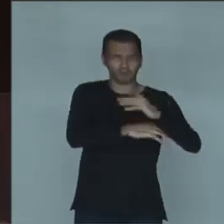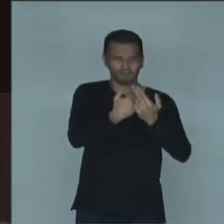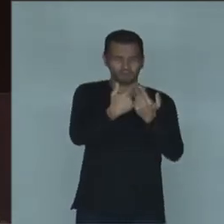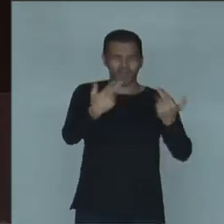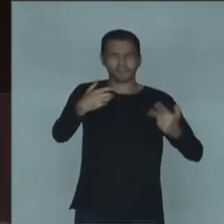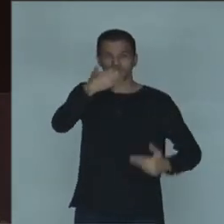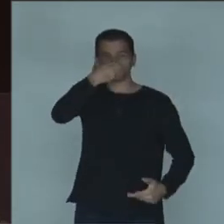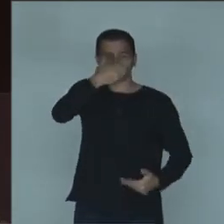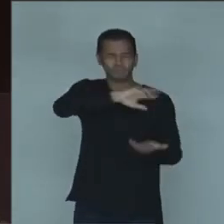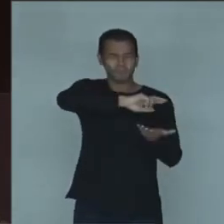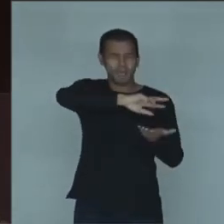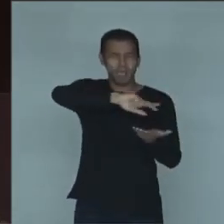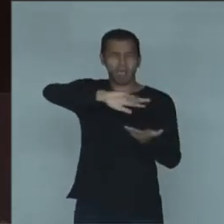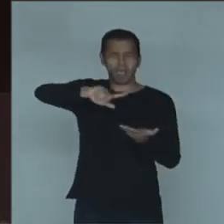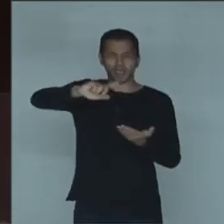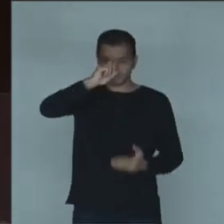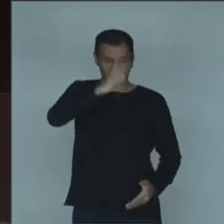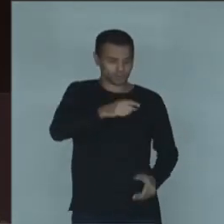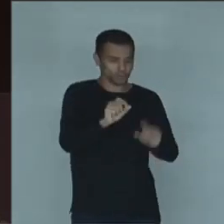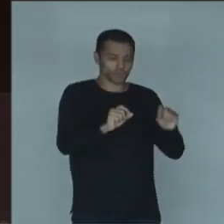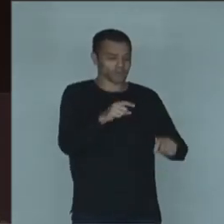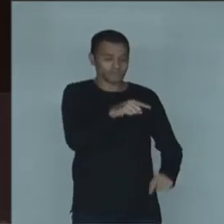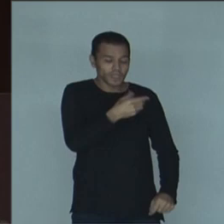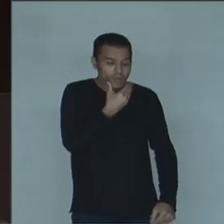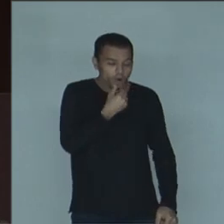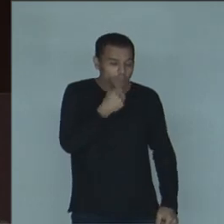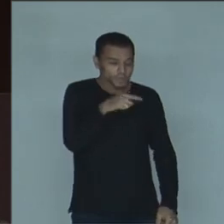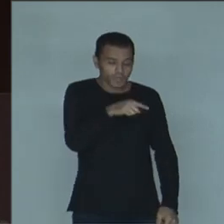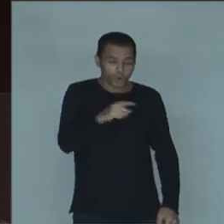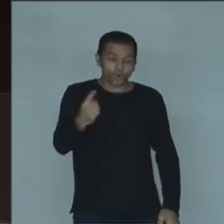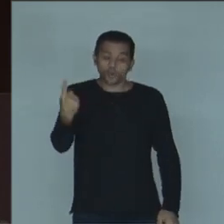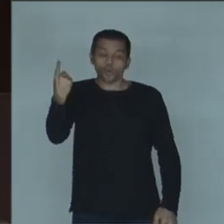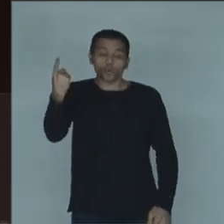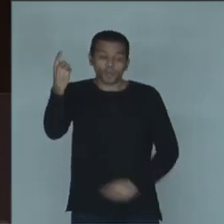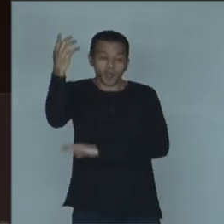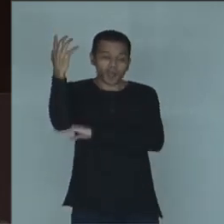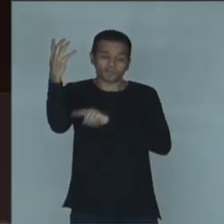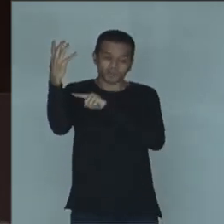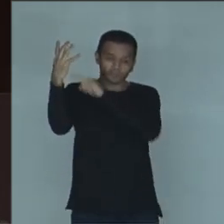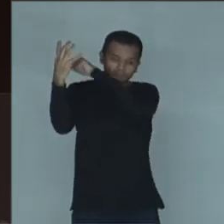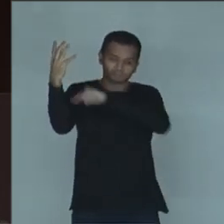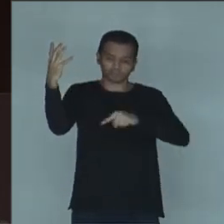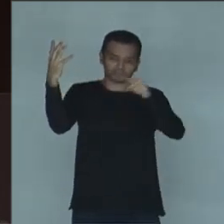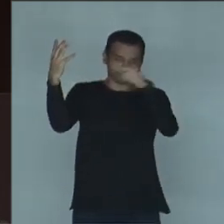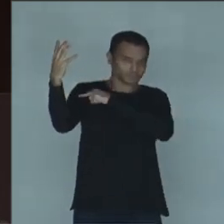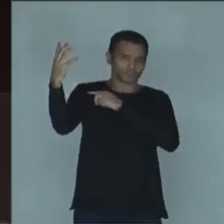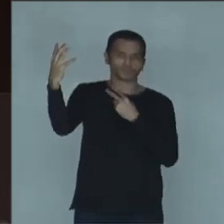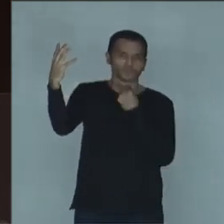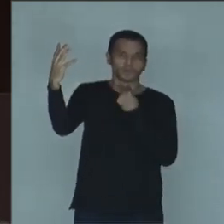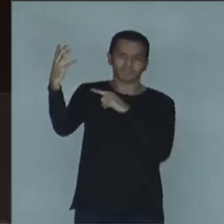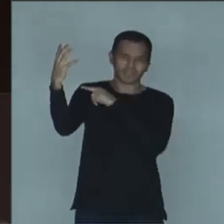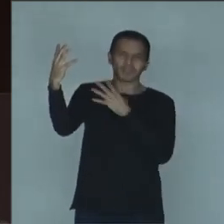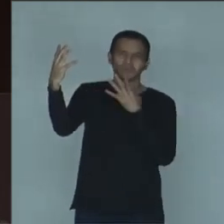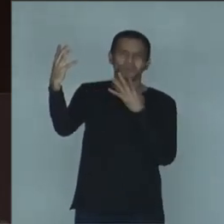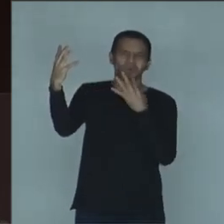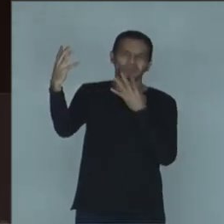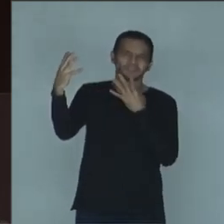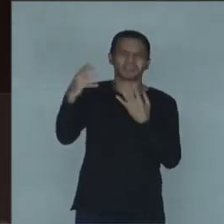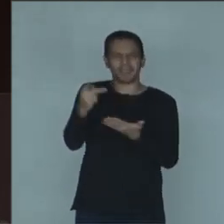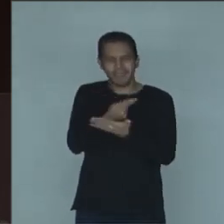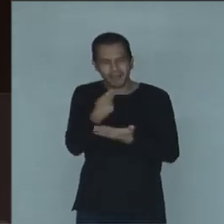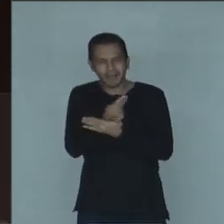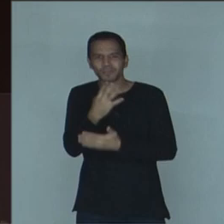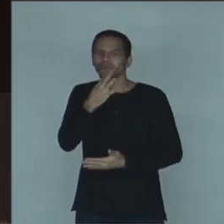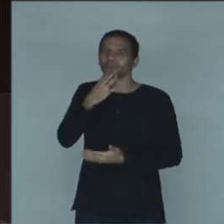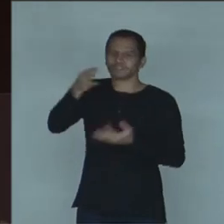e disse é um homem olha só tem uma árvore que vocês não podem comer é a árvore do conhecimento do bem e do mal é a